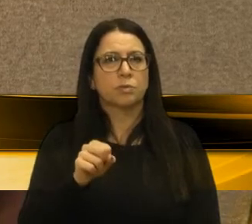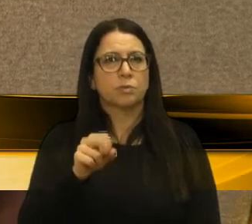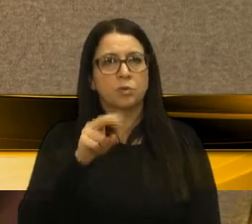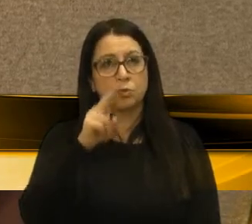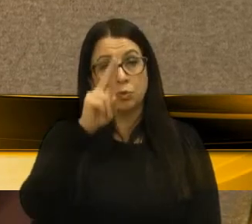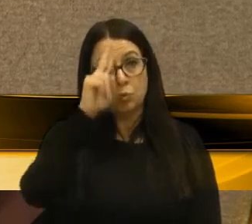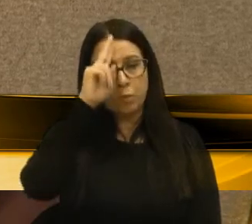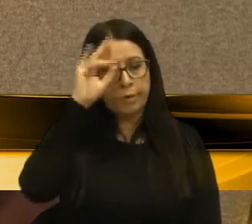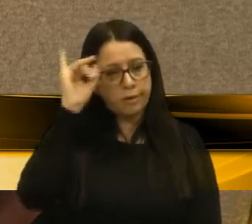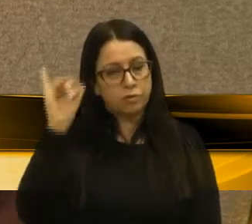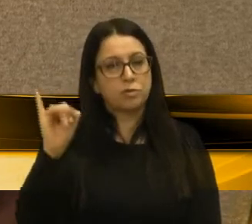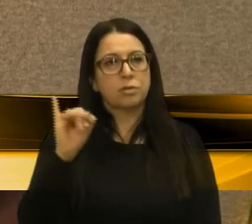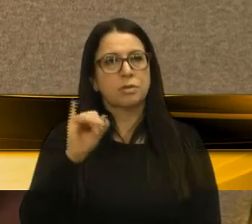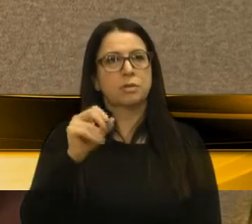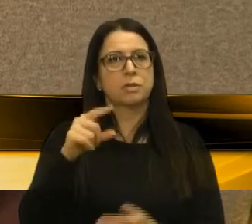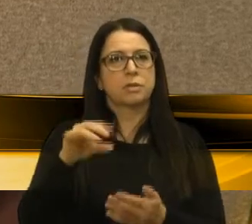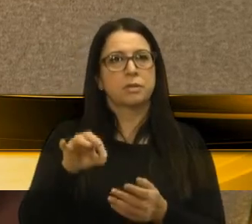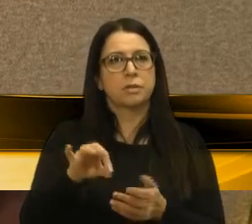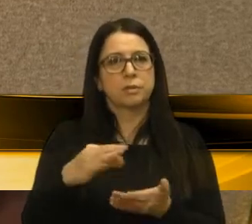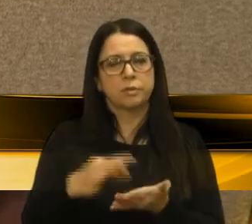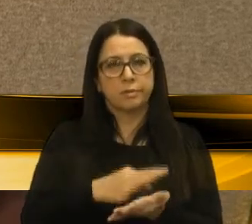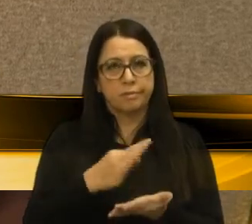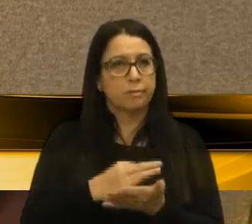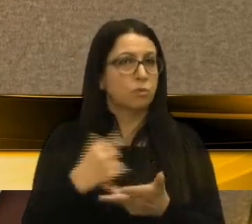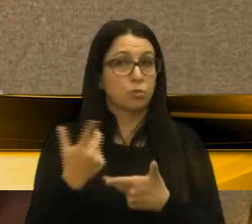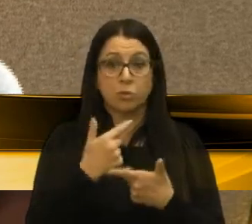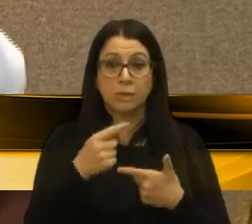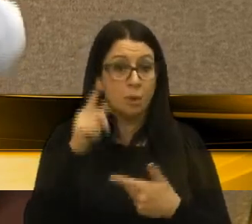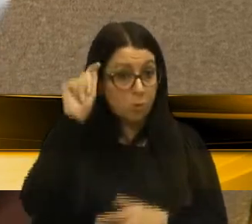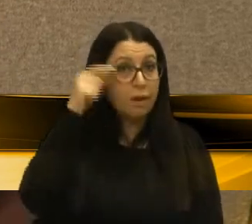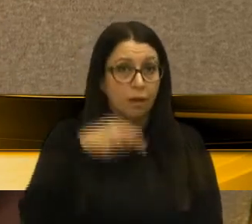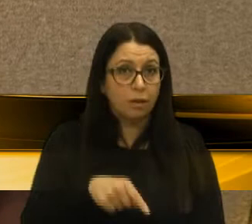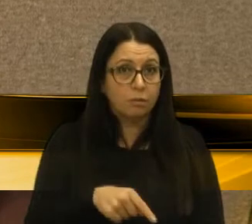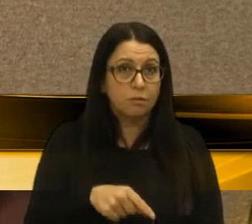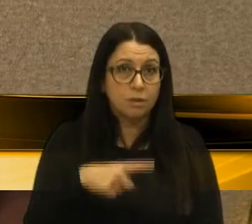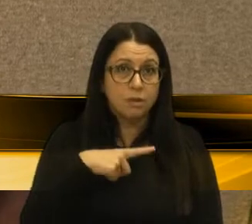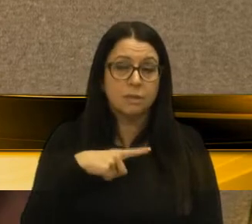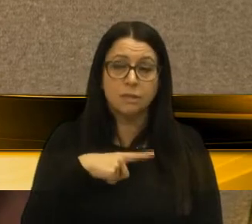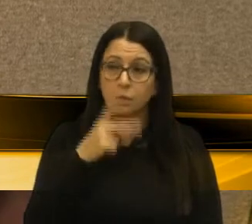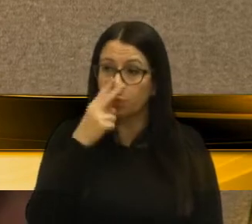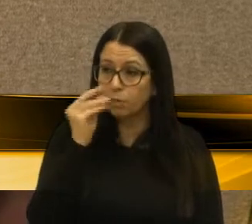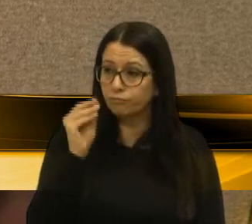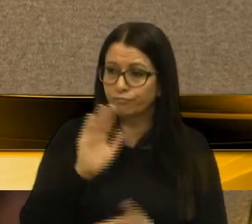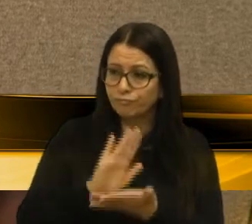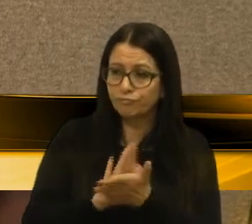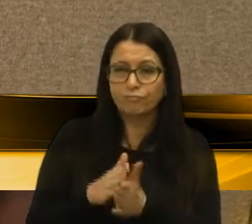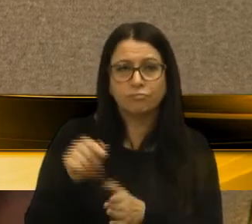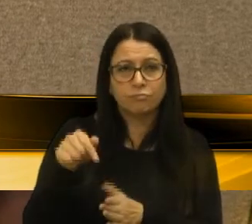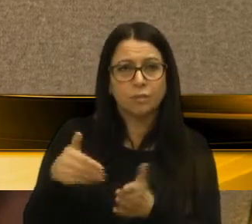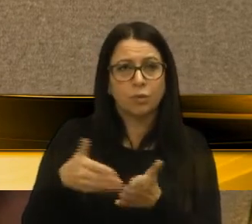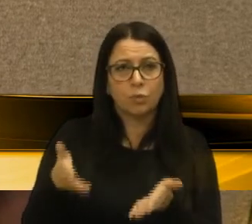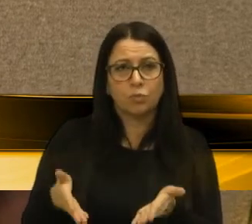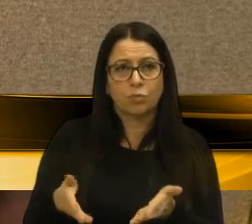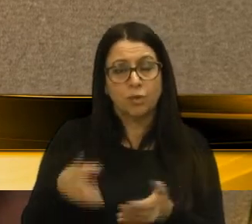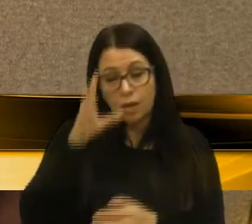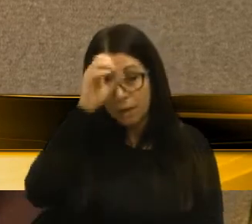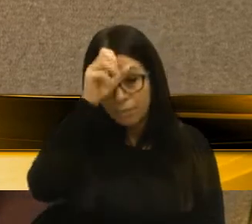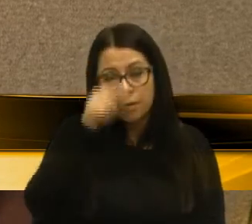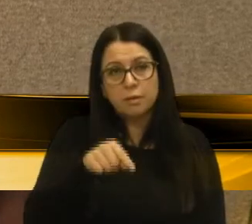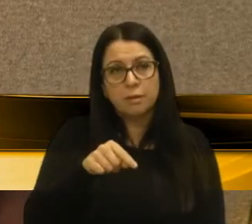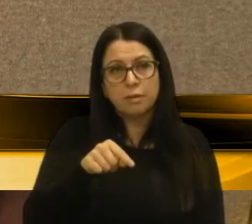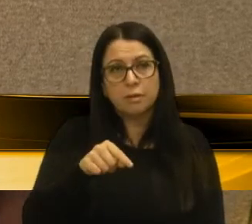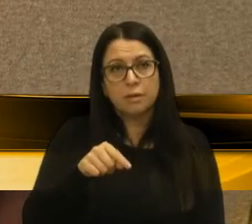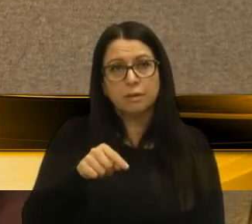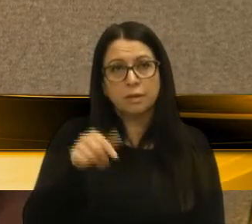haitianos, que são negros, eles são discriminados ainda hoje. Nós temos que aprender que os que